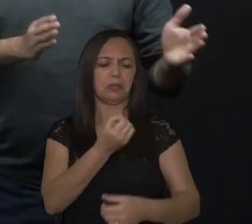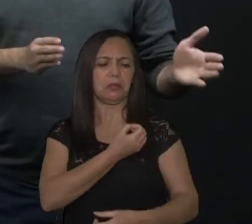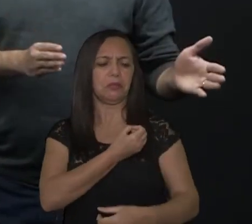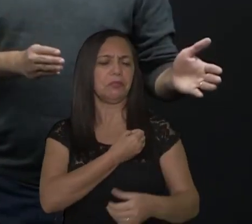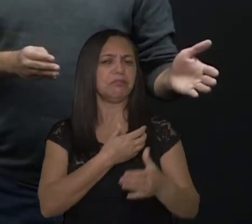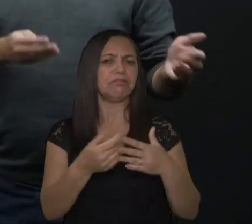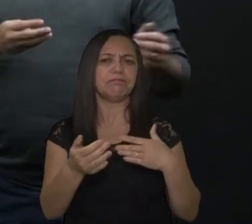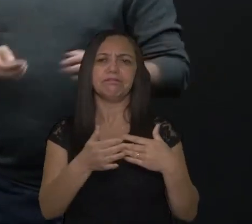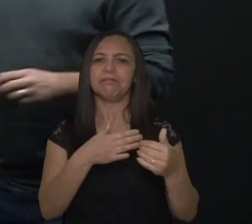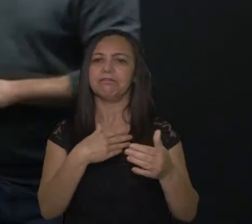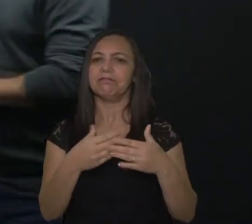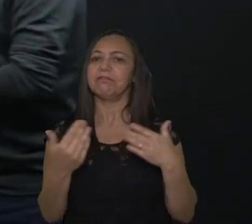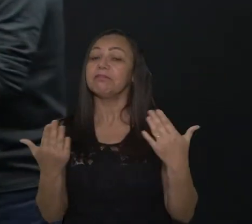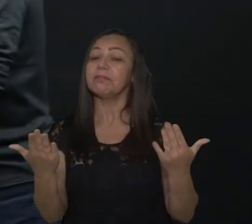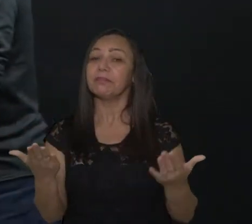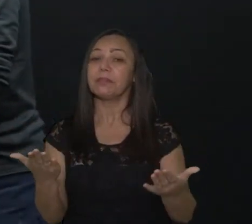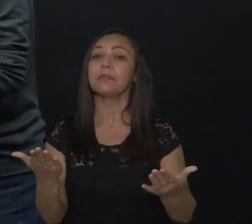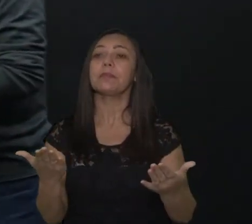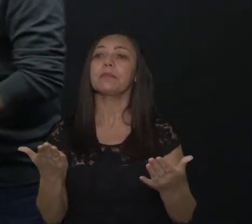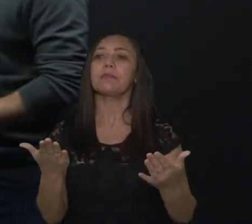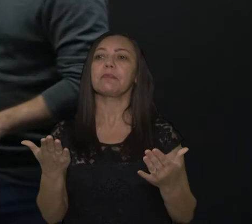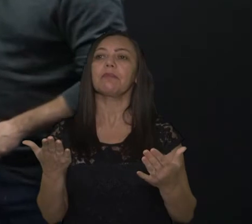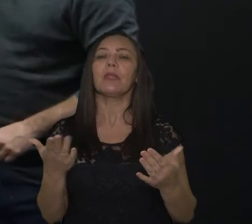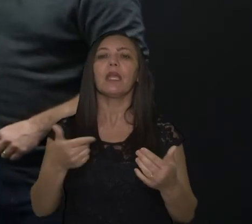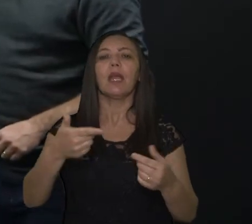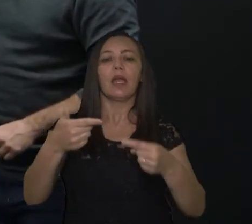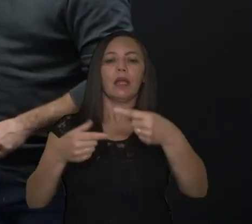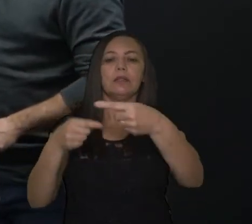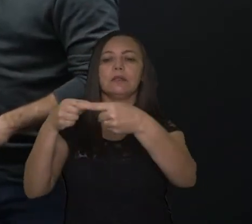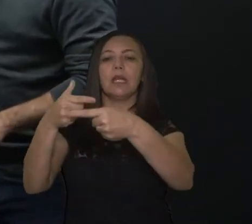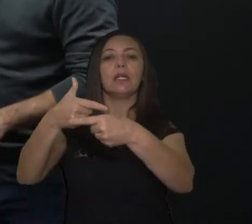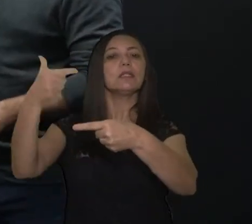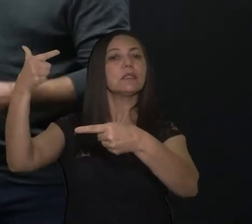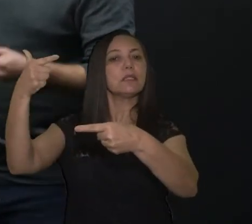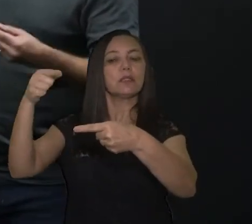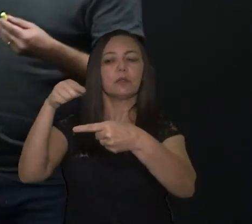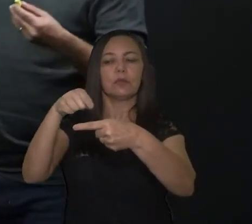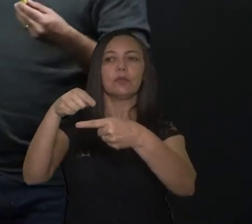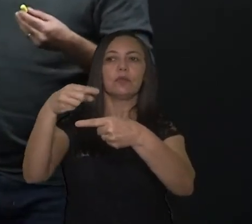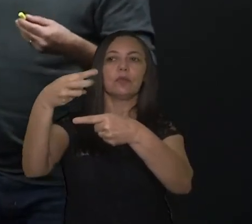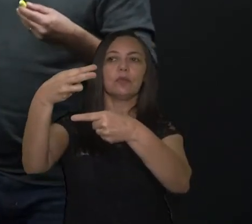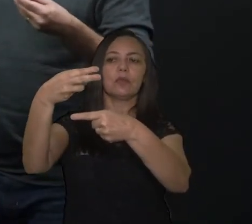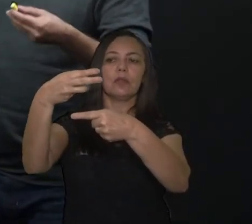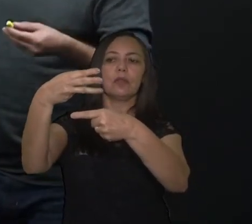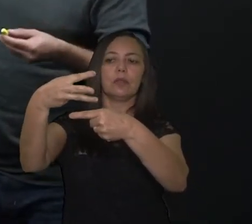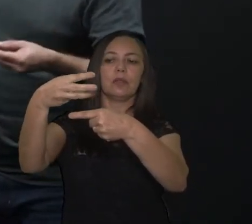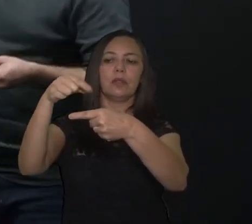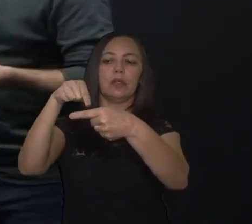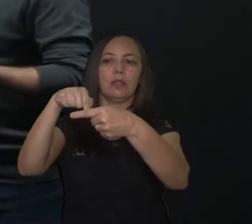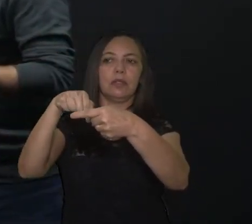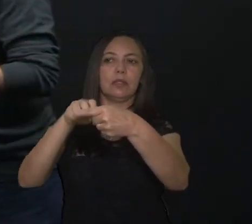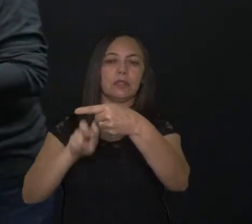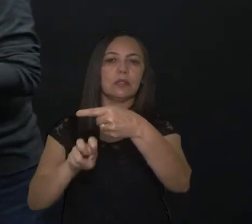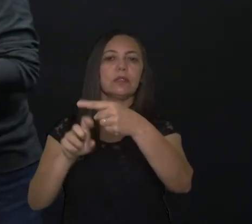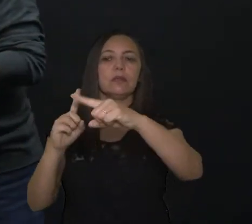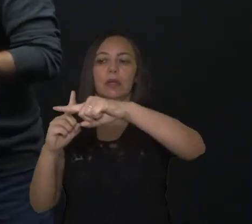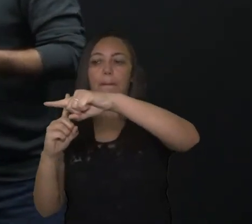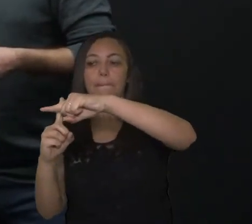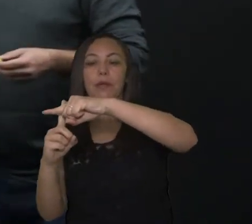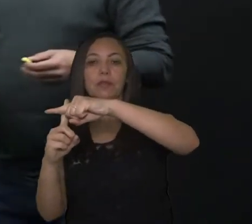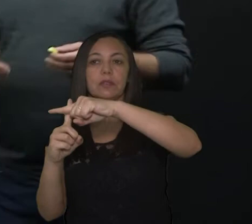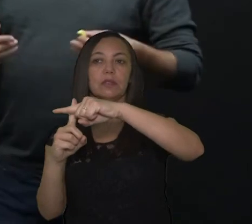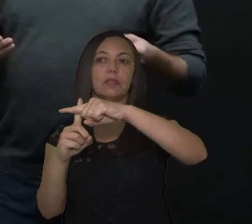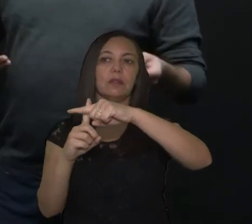seu valor numérico. Automaticamente, então, como a segunda fração, devido a ela ser positiva, e a